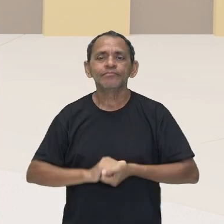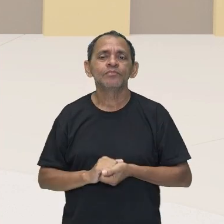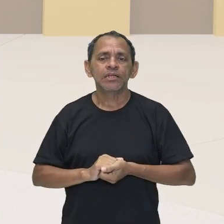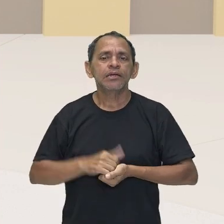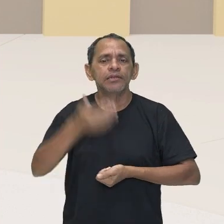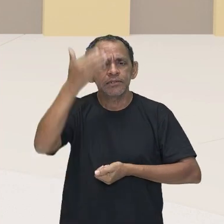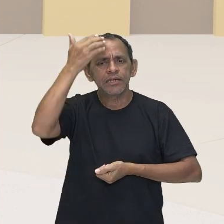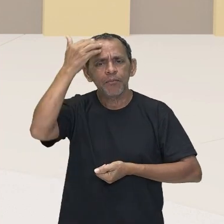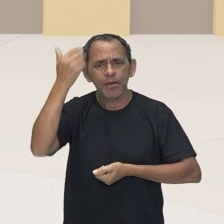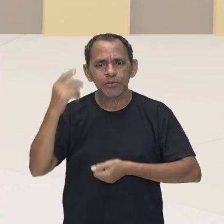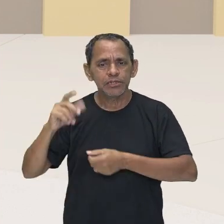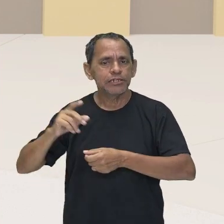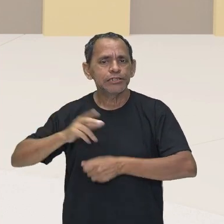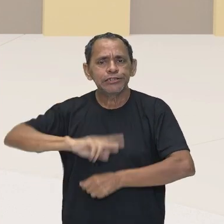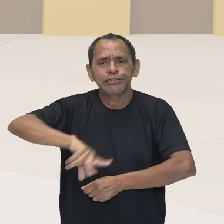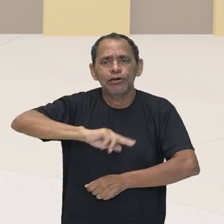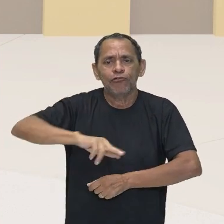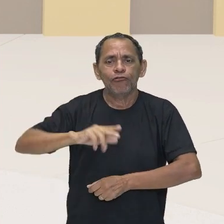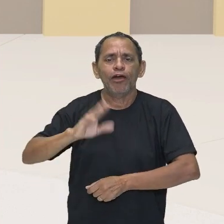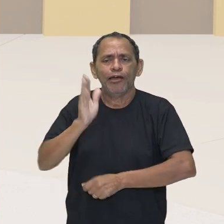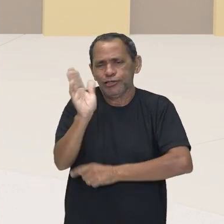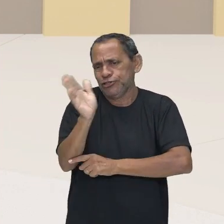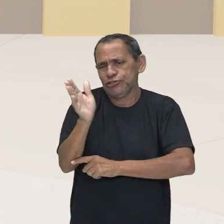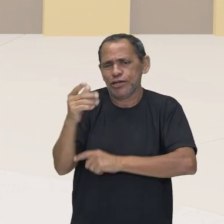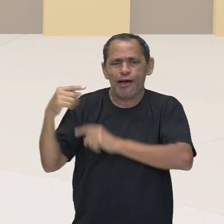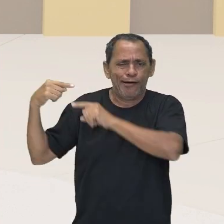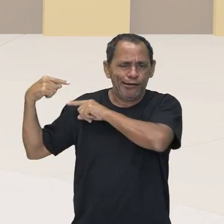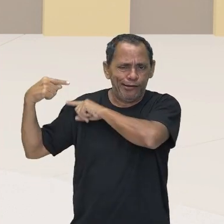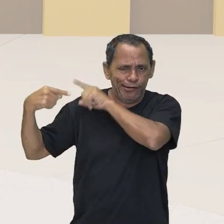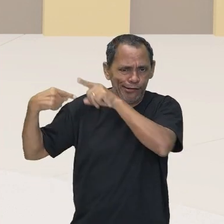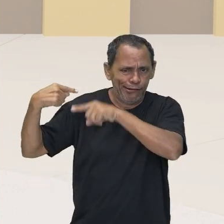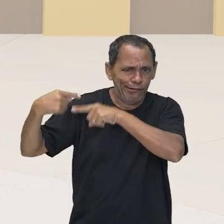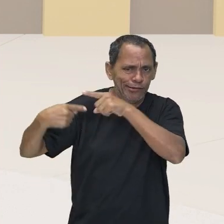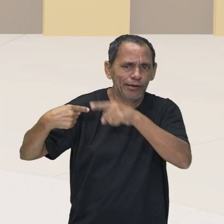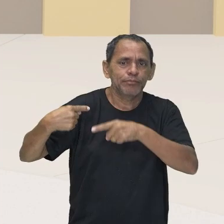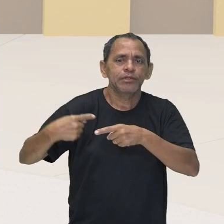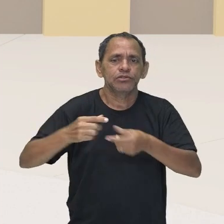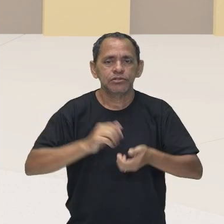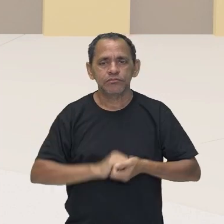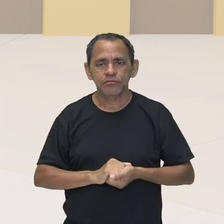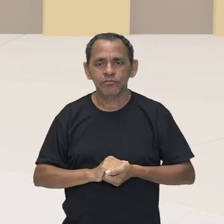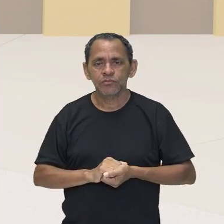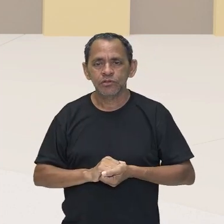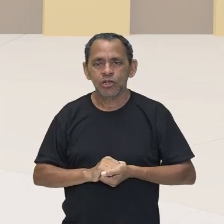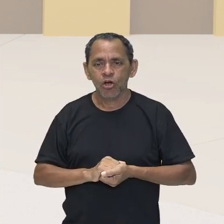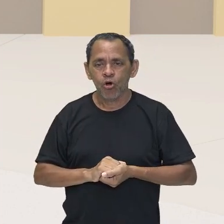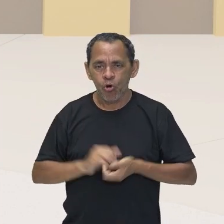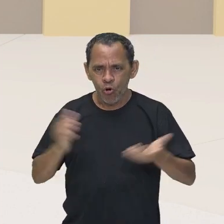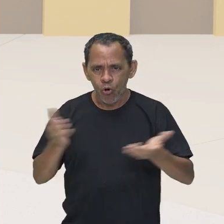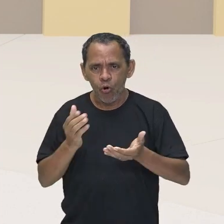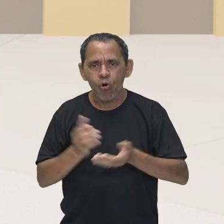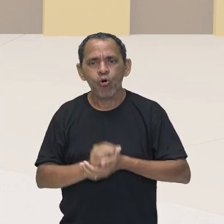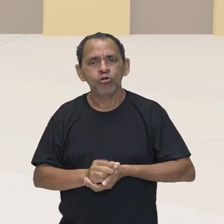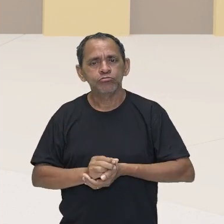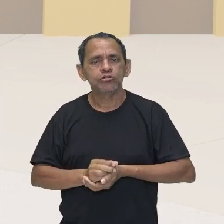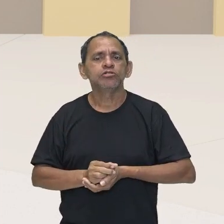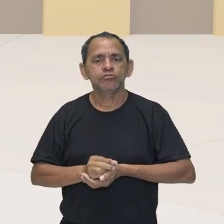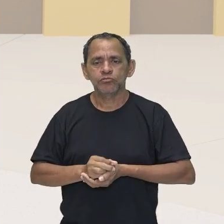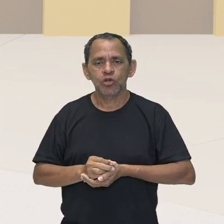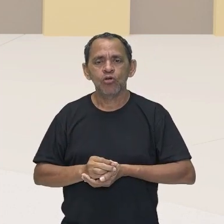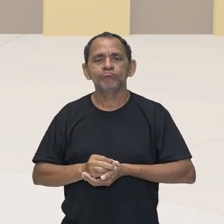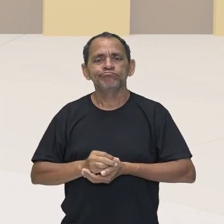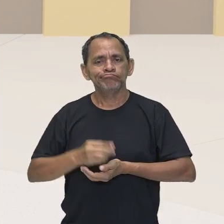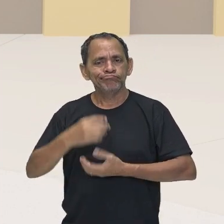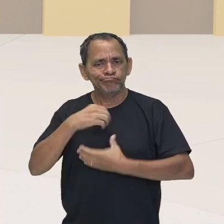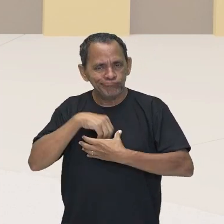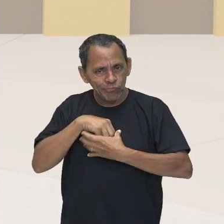são pré-estabelecidos geneticamente, são formações do caráter que nós